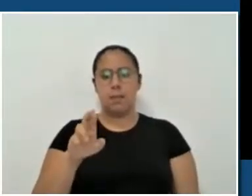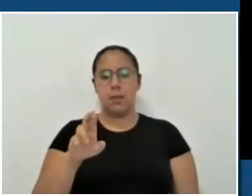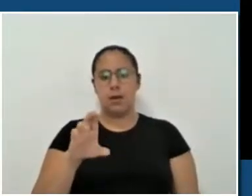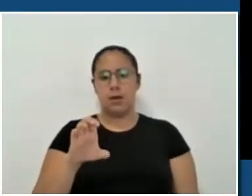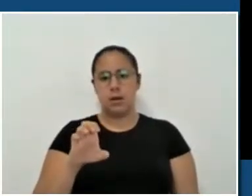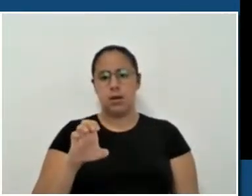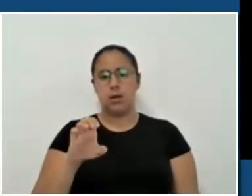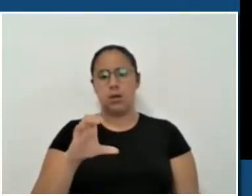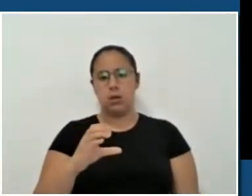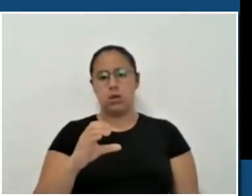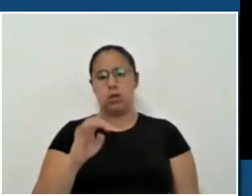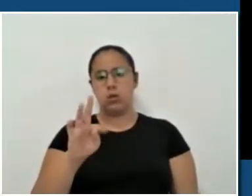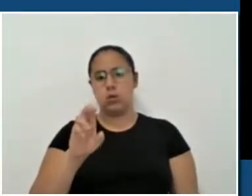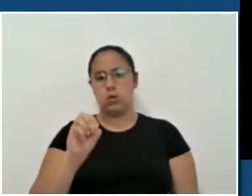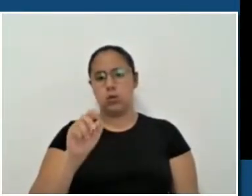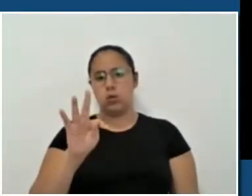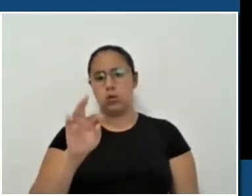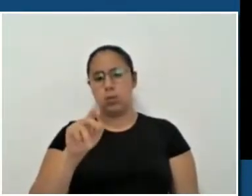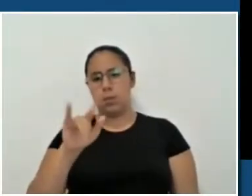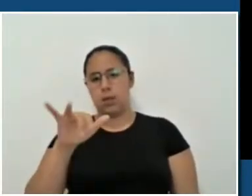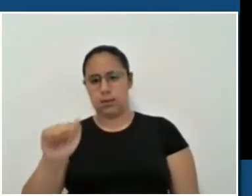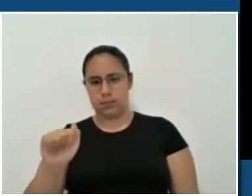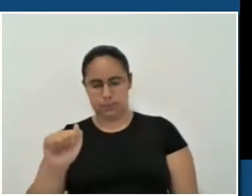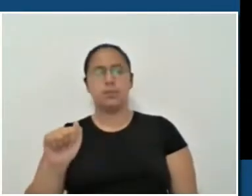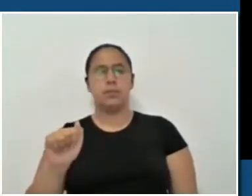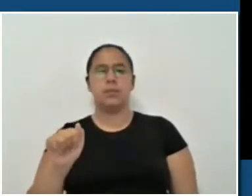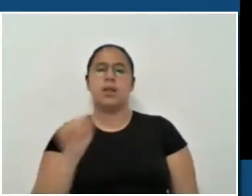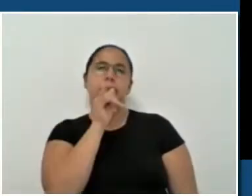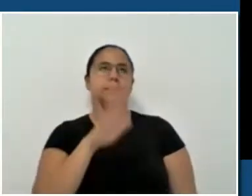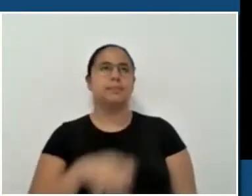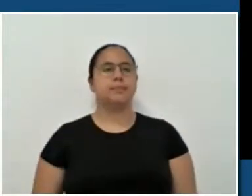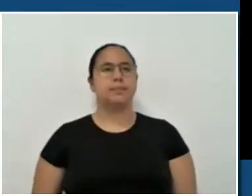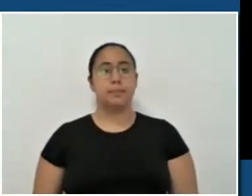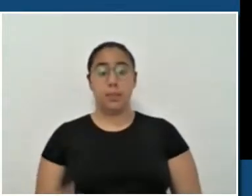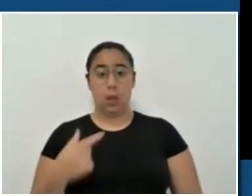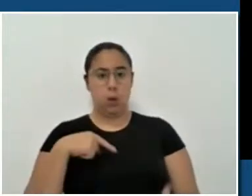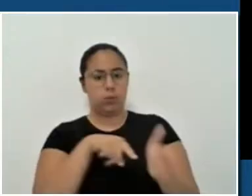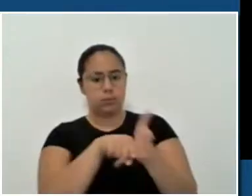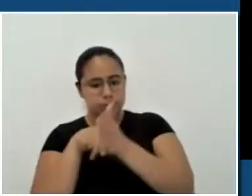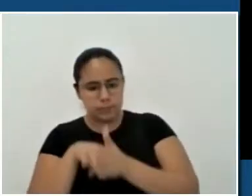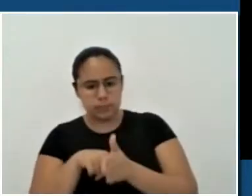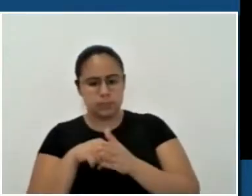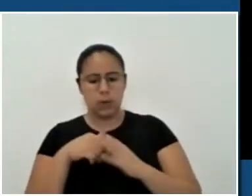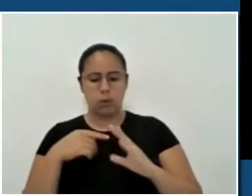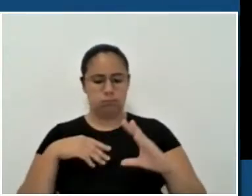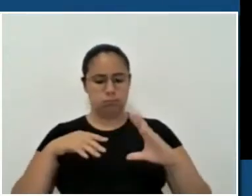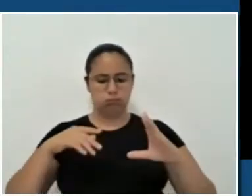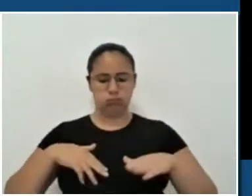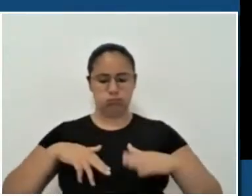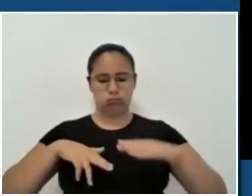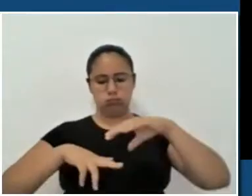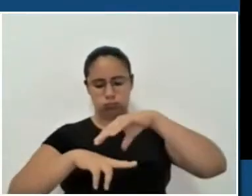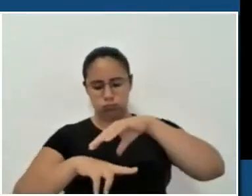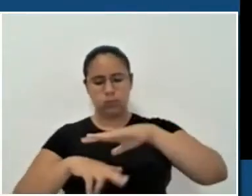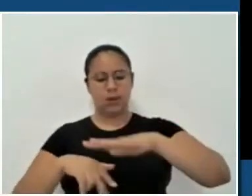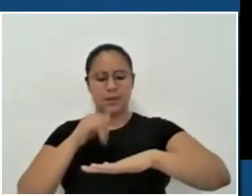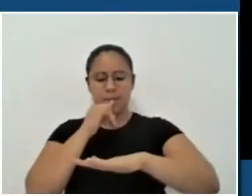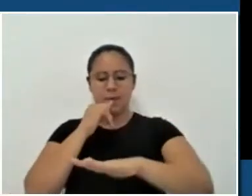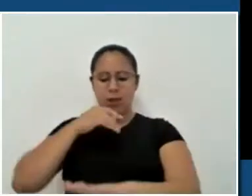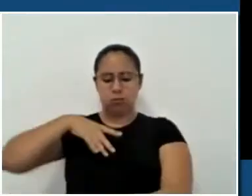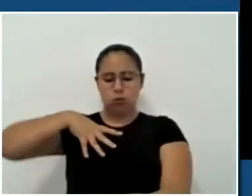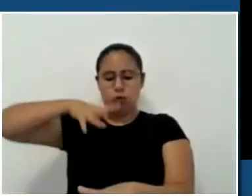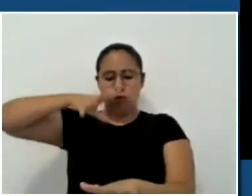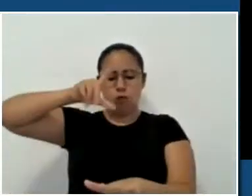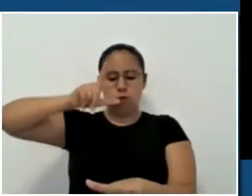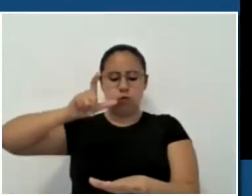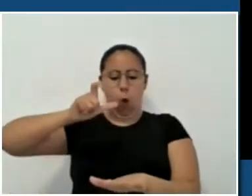um go, no go. Go, no go é, por exemplo, eu faço um teste que se eu bater uma vez, 2 vezes com a minha mão na mesa, ele tem que bater uma. Se eu